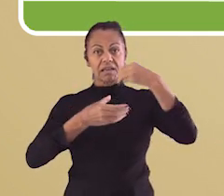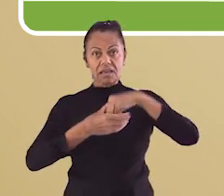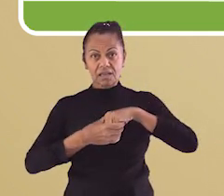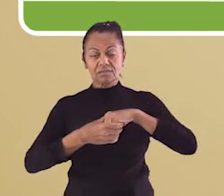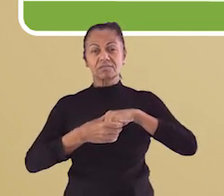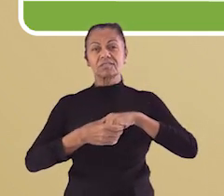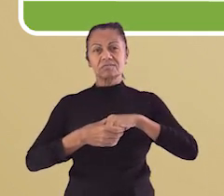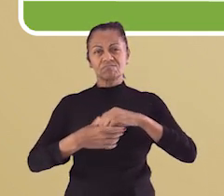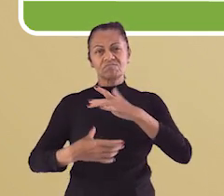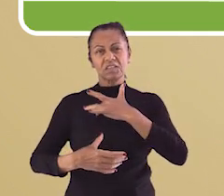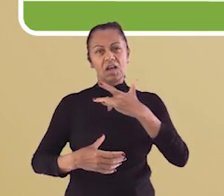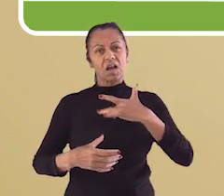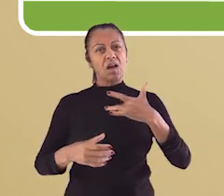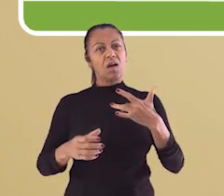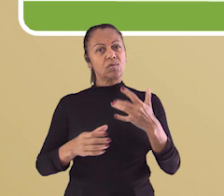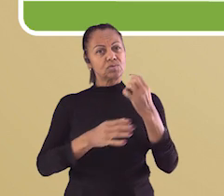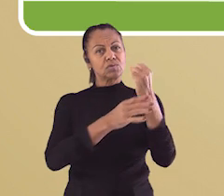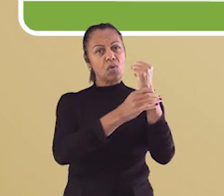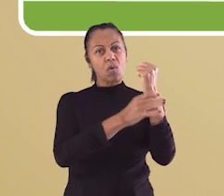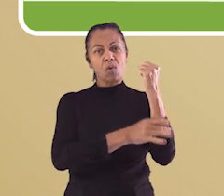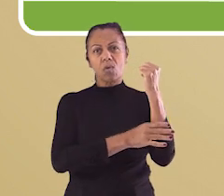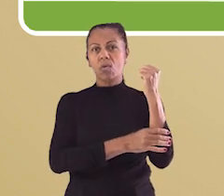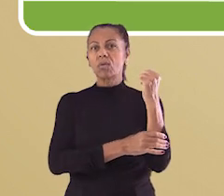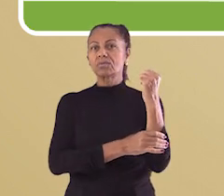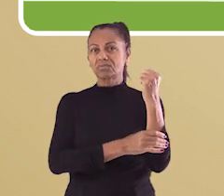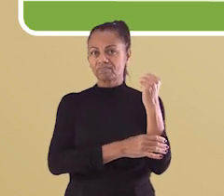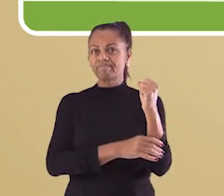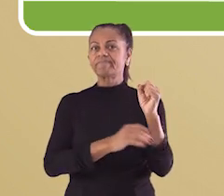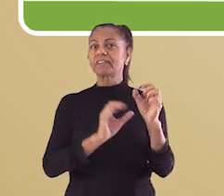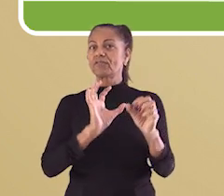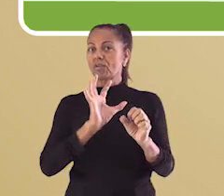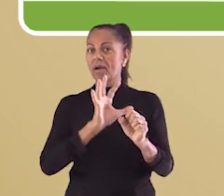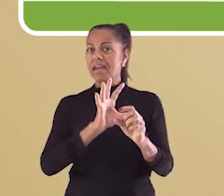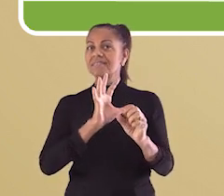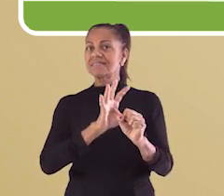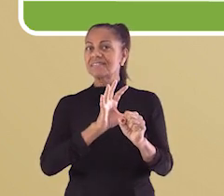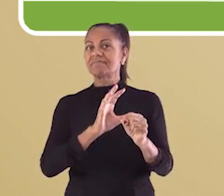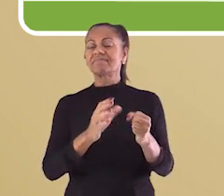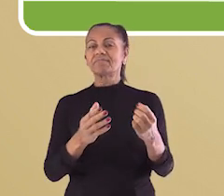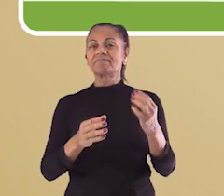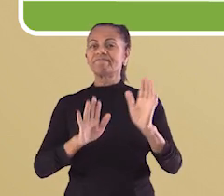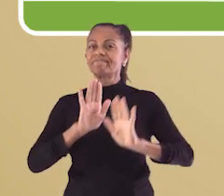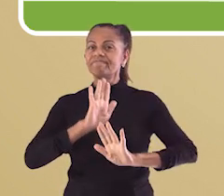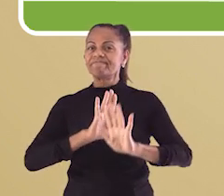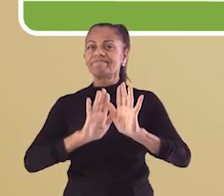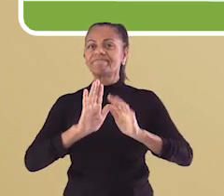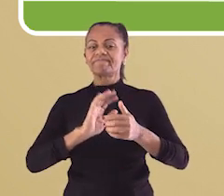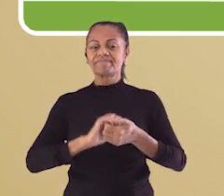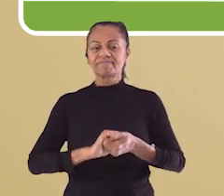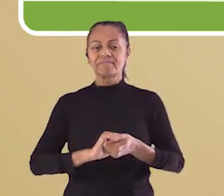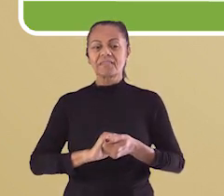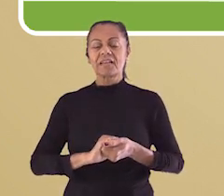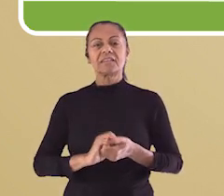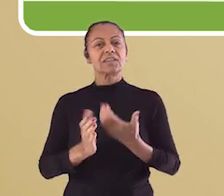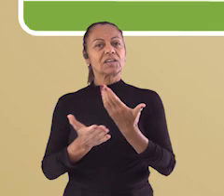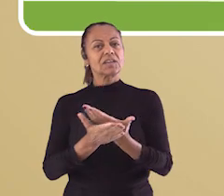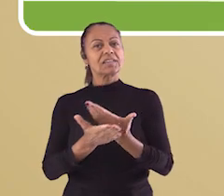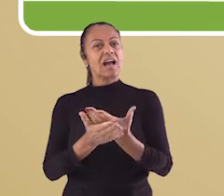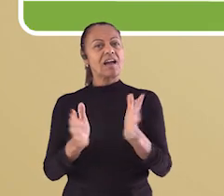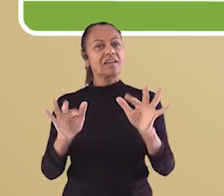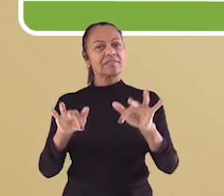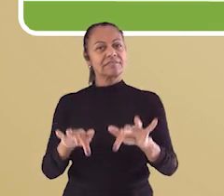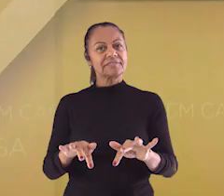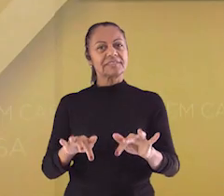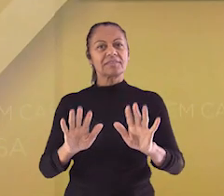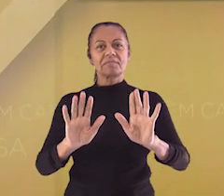sobre como a nossa alimentação pode gerar transformações químicas que afetam a saúde dos nossos ossos. Muita coisa, não é